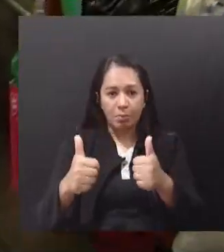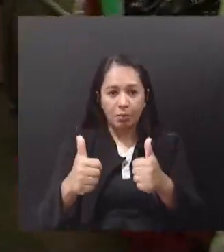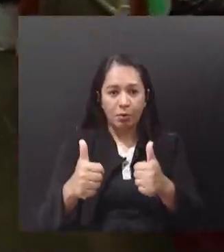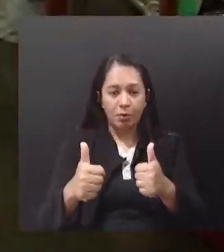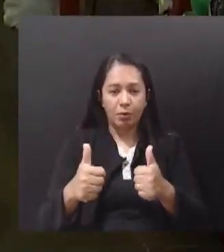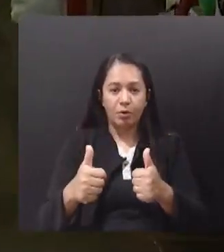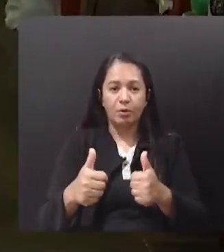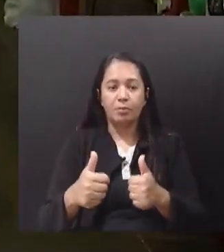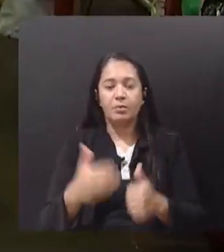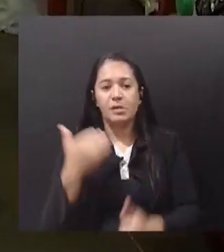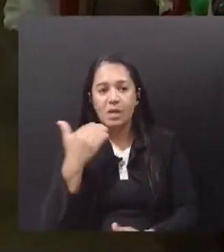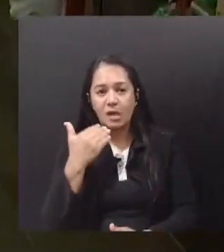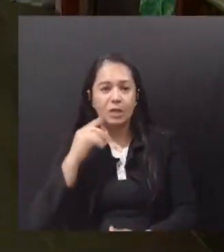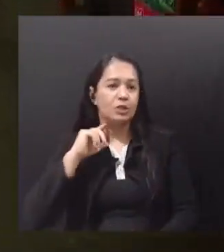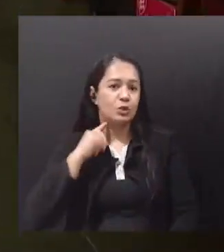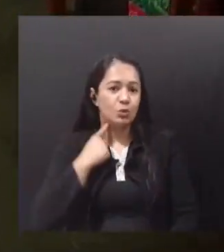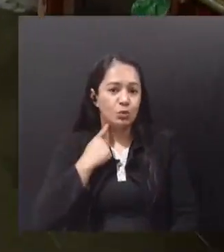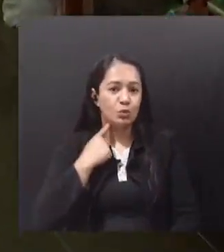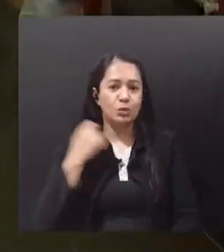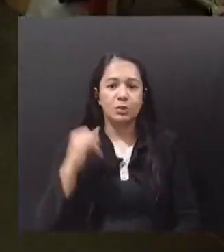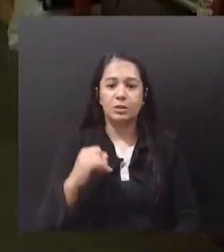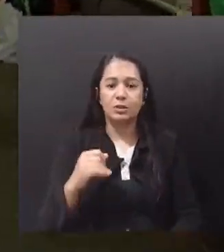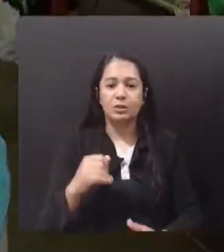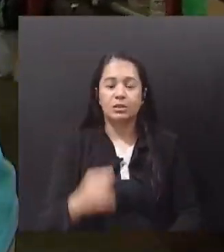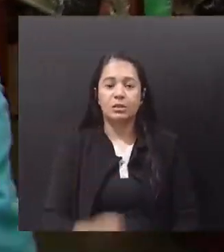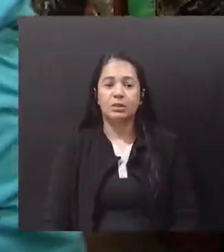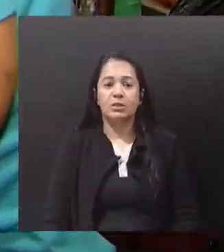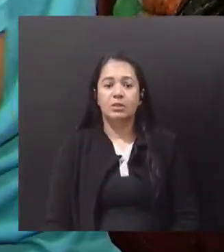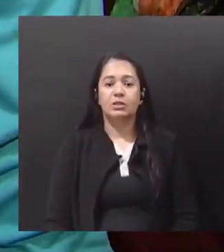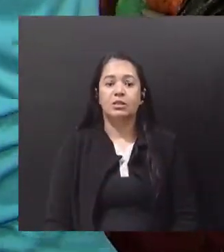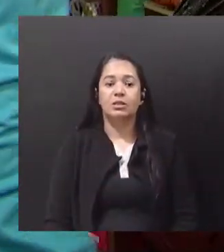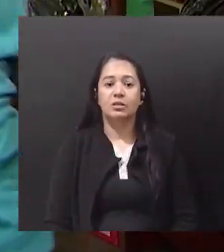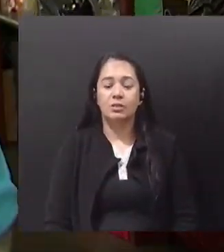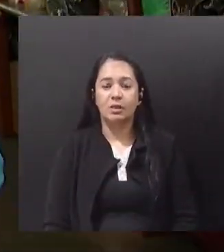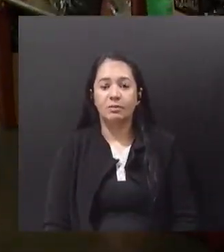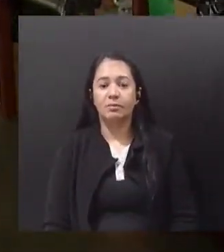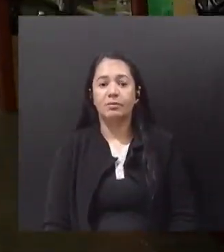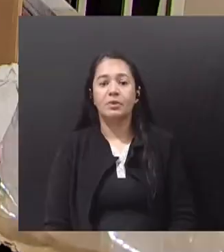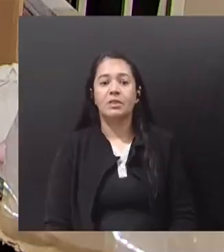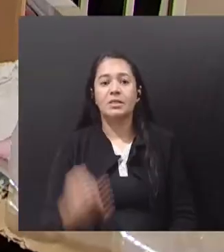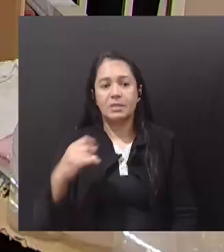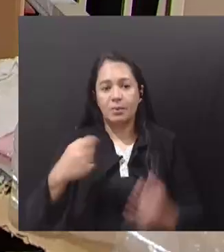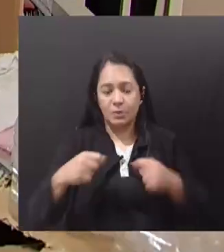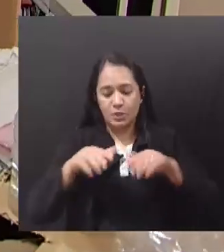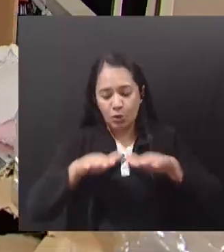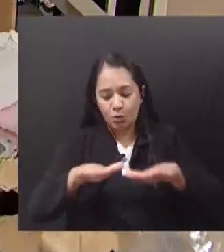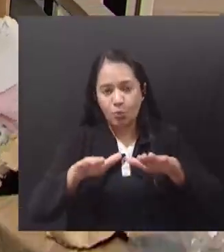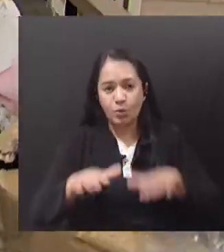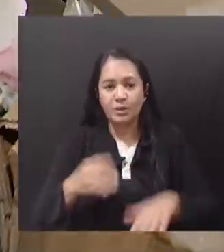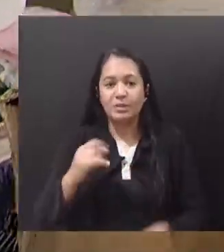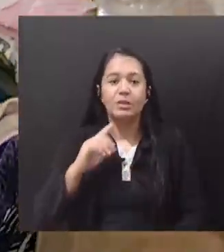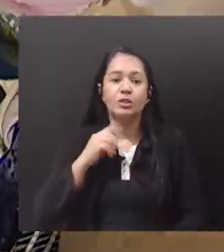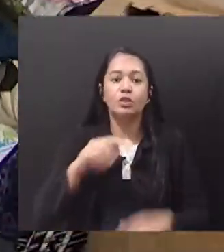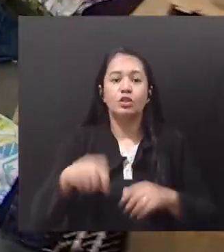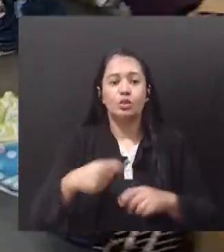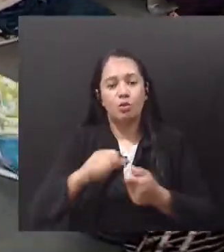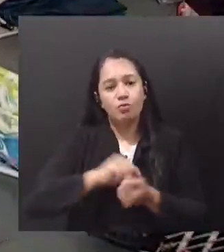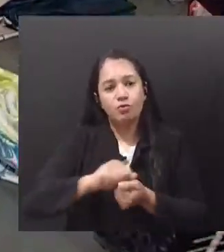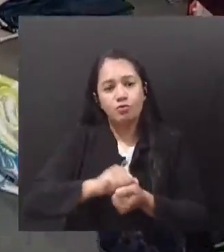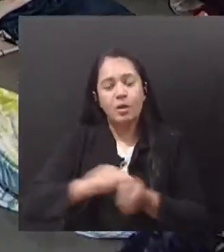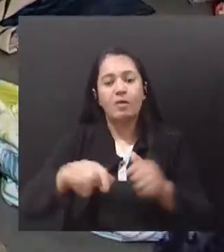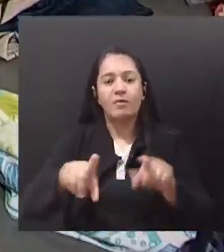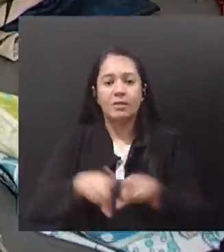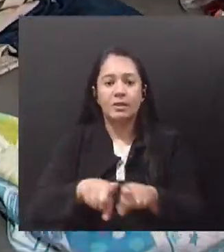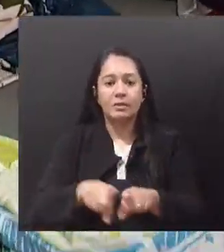rasgadas, sujas. Se elas estiverem rasgadas, a gente dá um jeito de costurar. Suja, a gente lava também. E